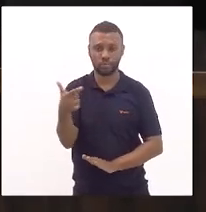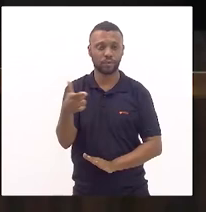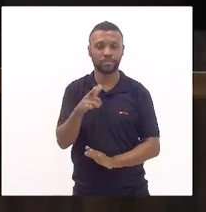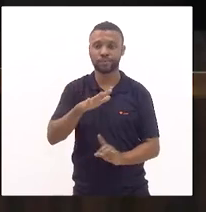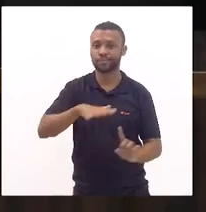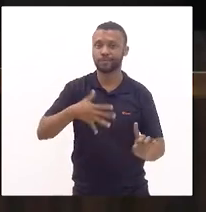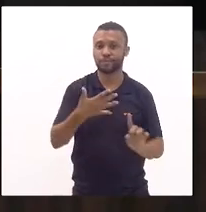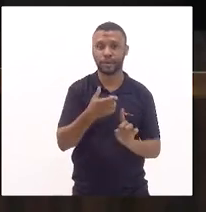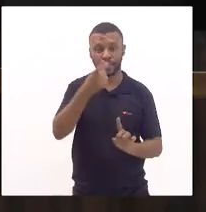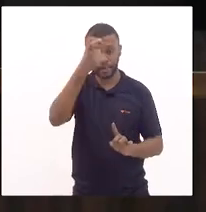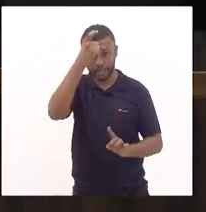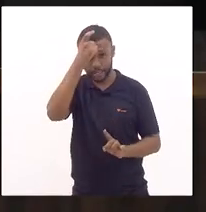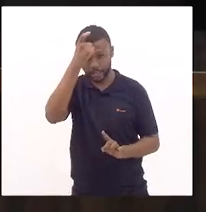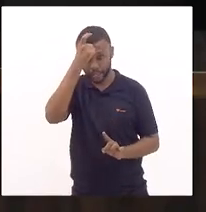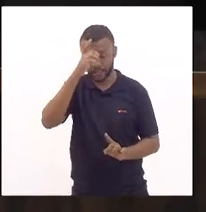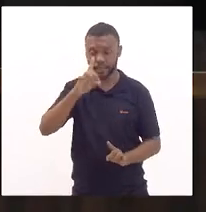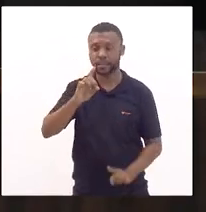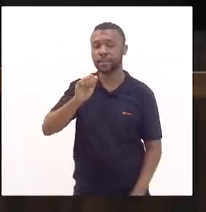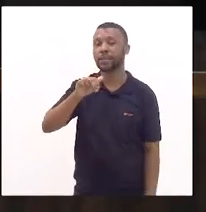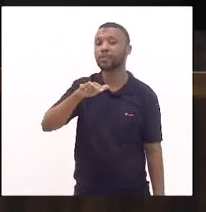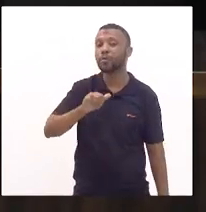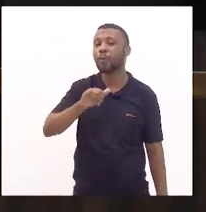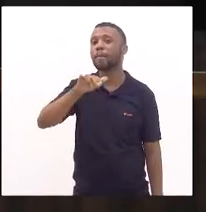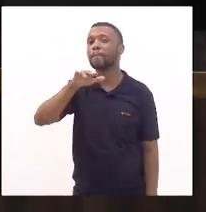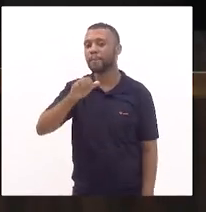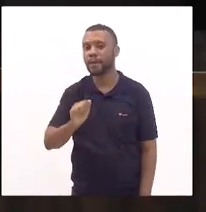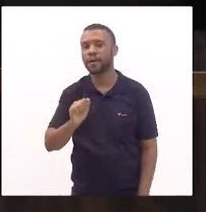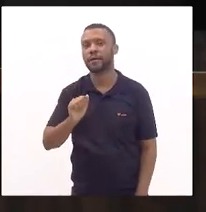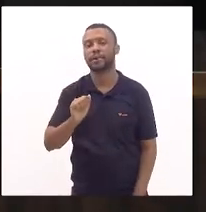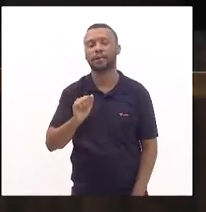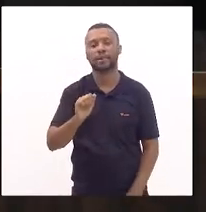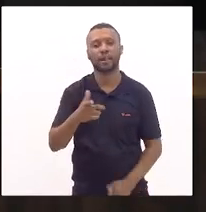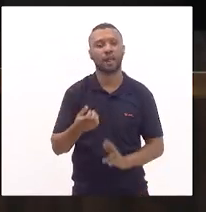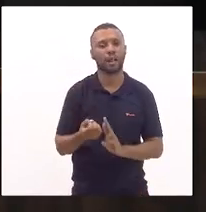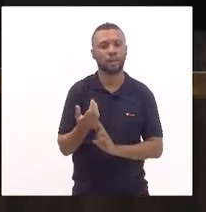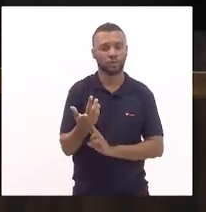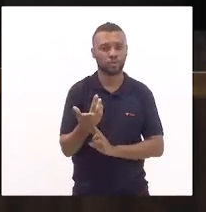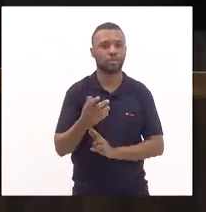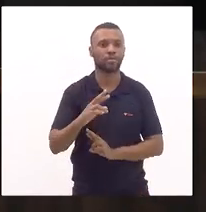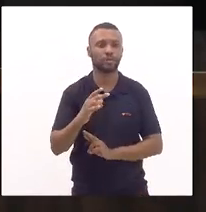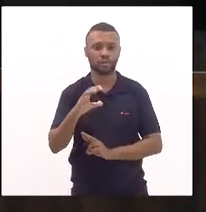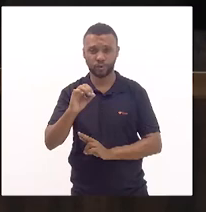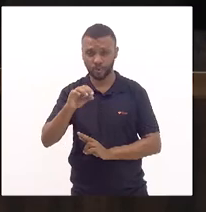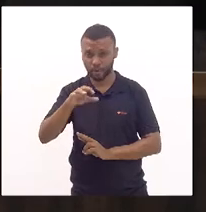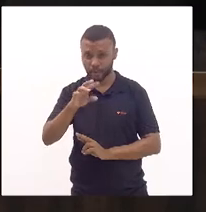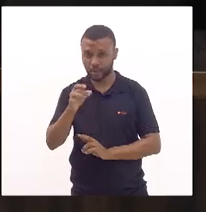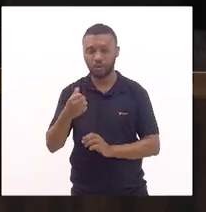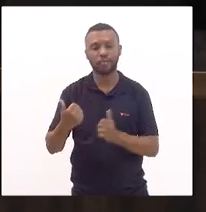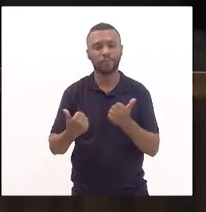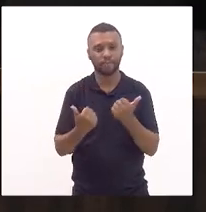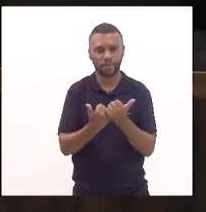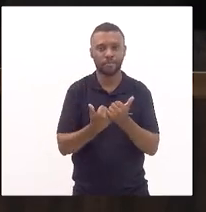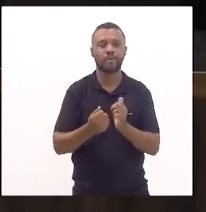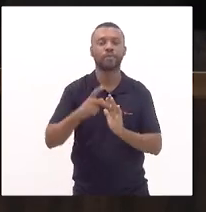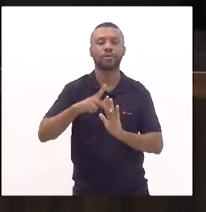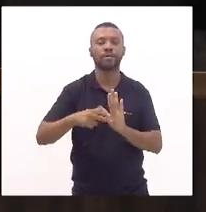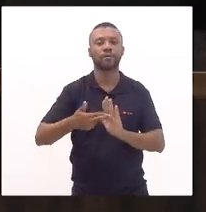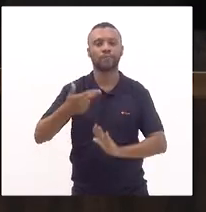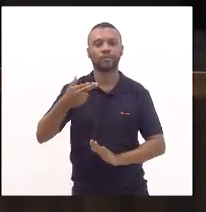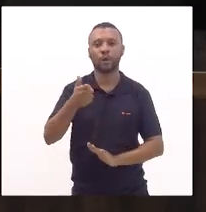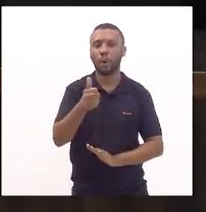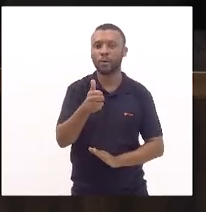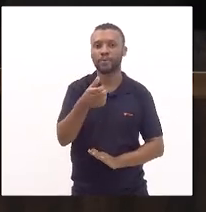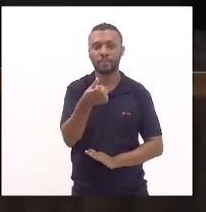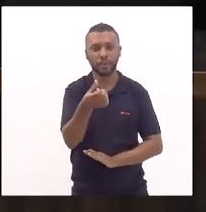prêmio Dandara à senhora Danúbia Silva de Almeida. Relator Chico Machado, favorável. Projeto de resolução